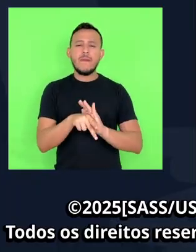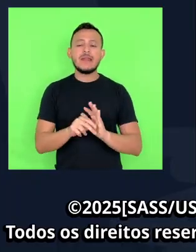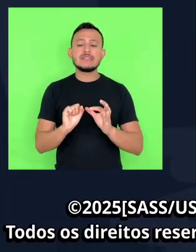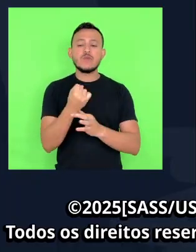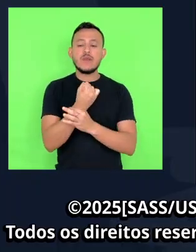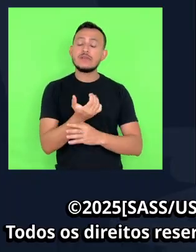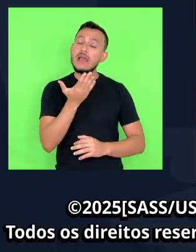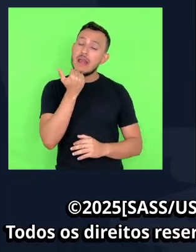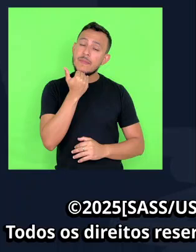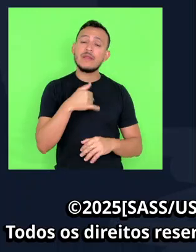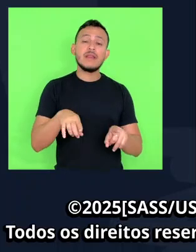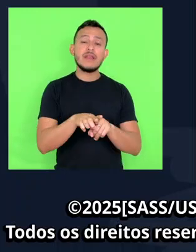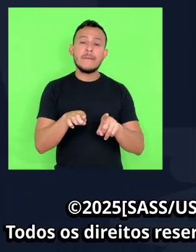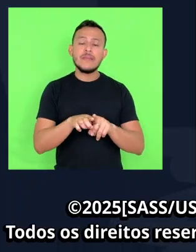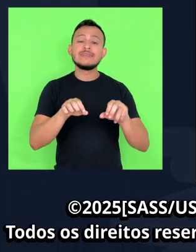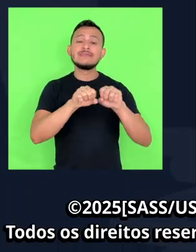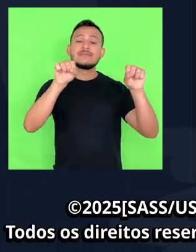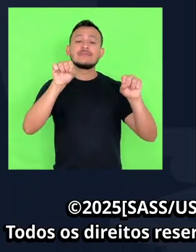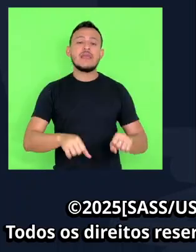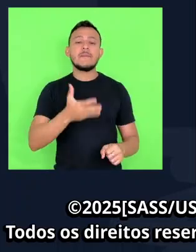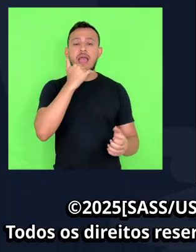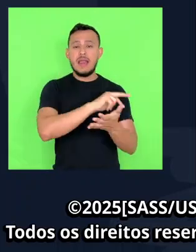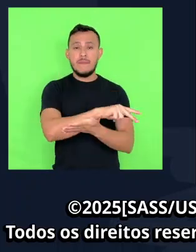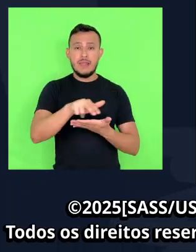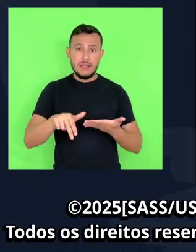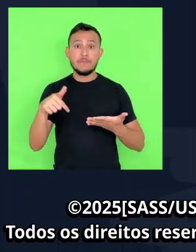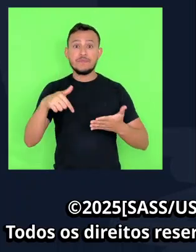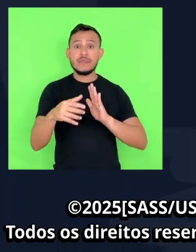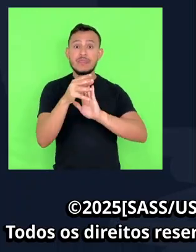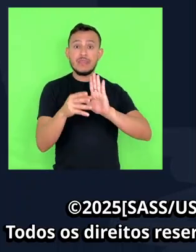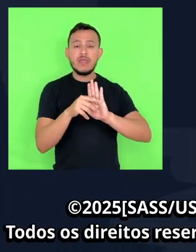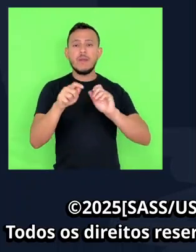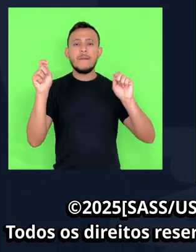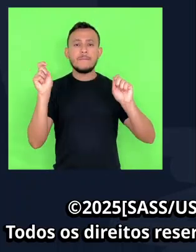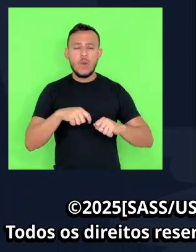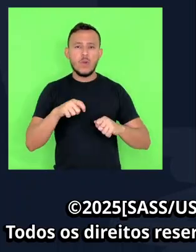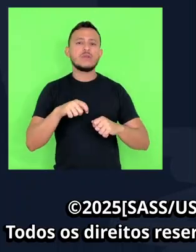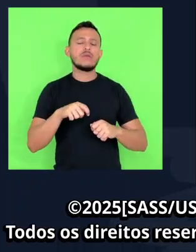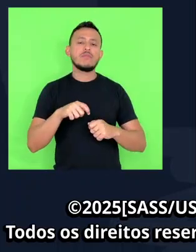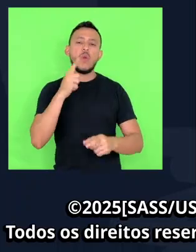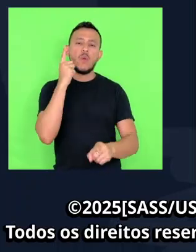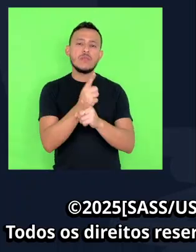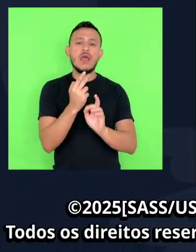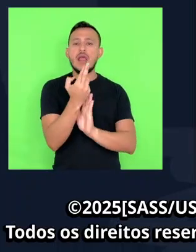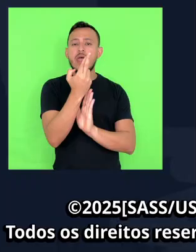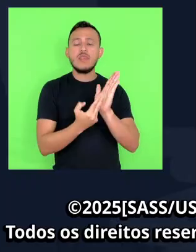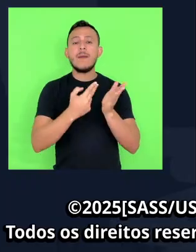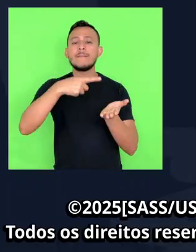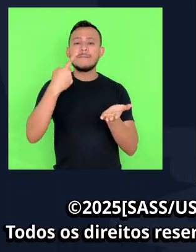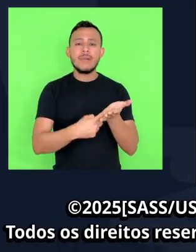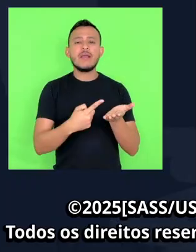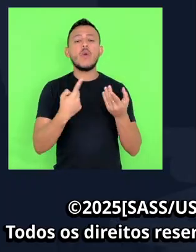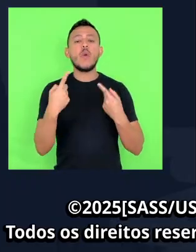da segurança alimentar, quanto dos sistemas alimentares. Esses dados vocês podem achar no relatório Pacto